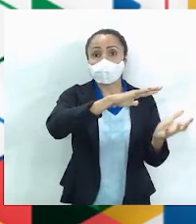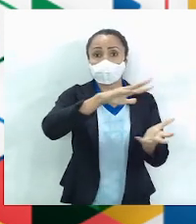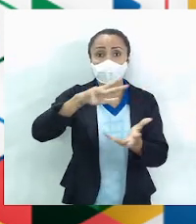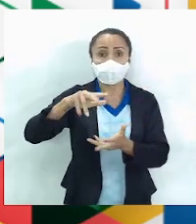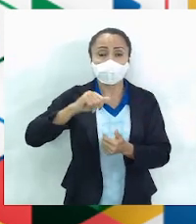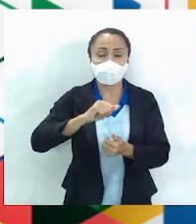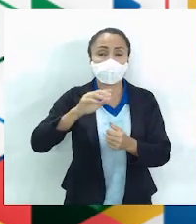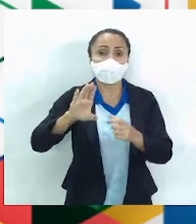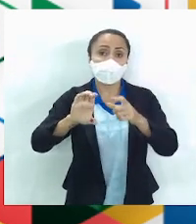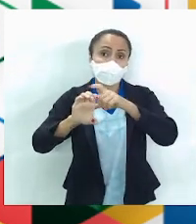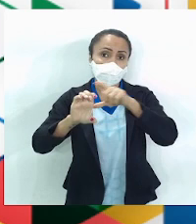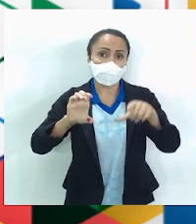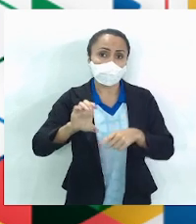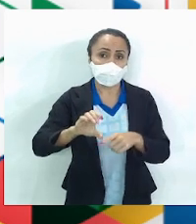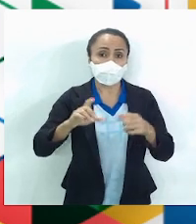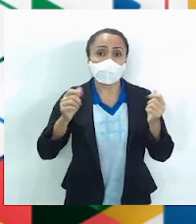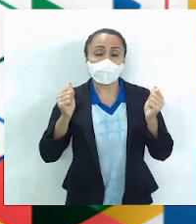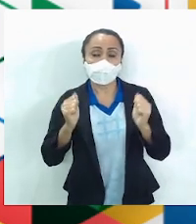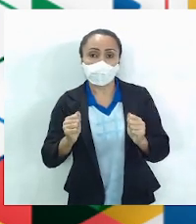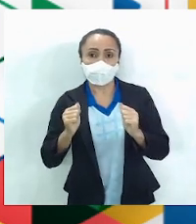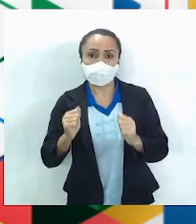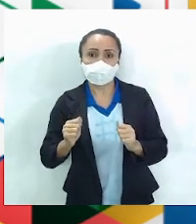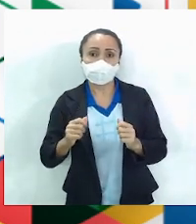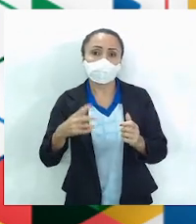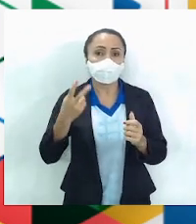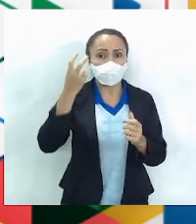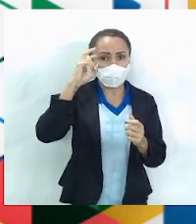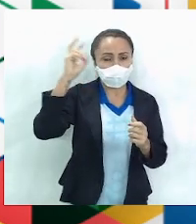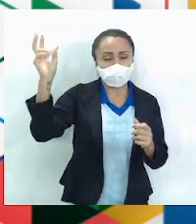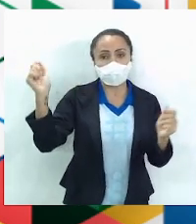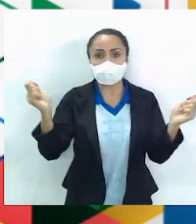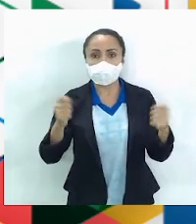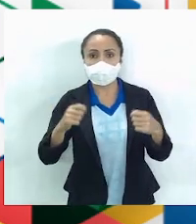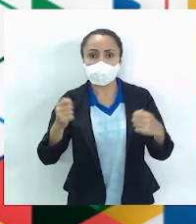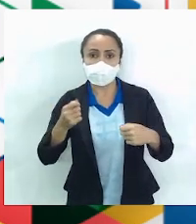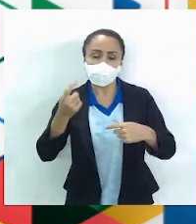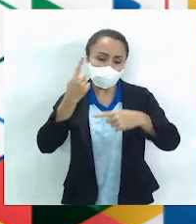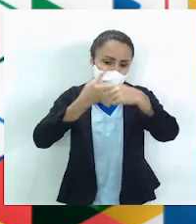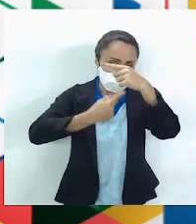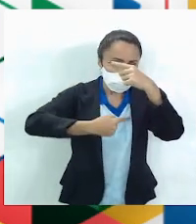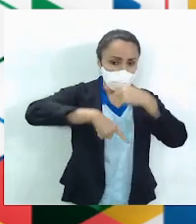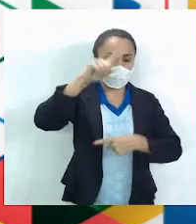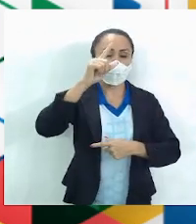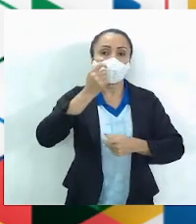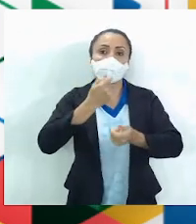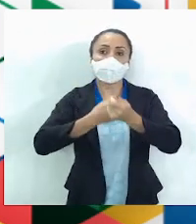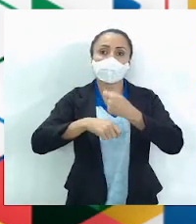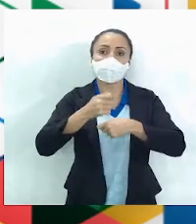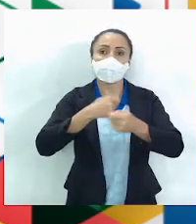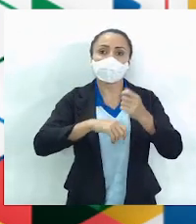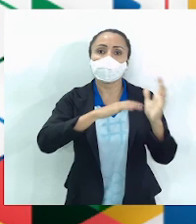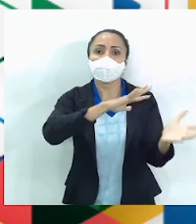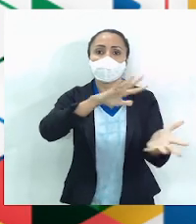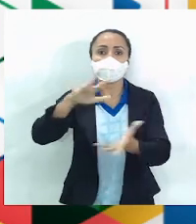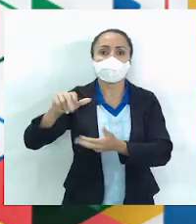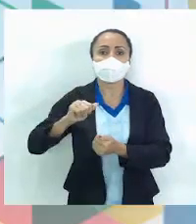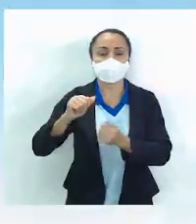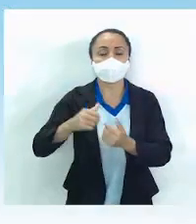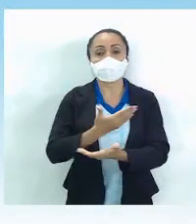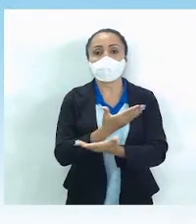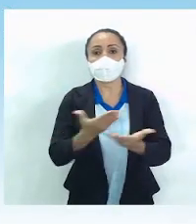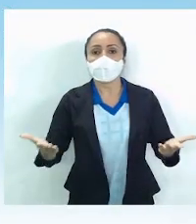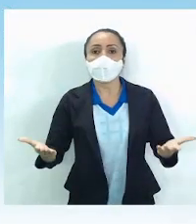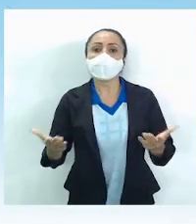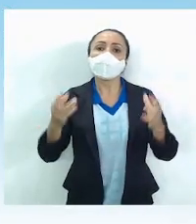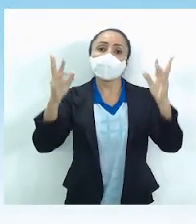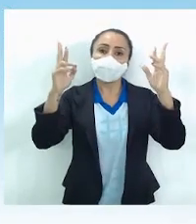e possuem similaridades culturais capazes de alavancar a economia mundial. Qual